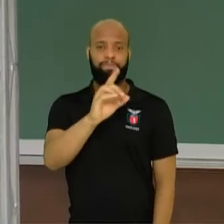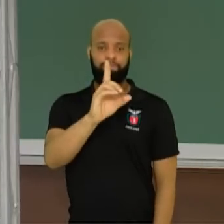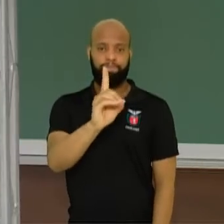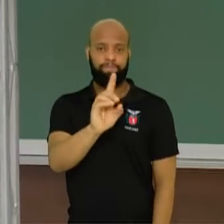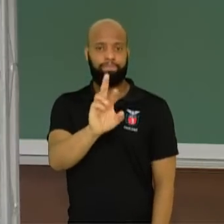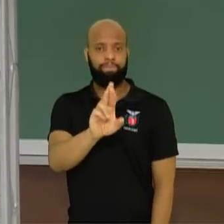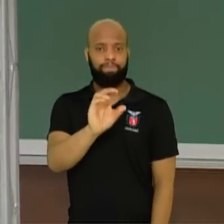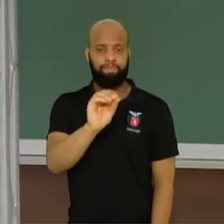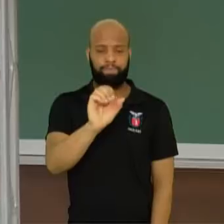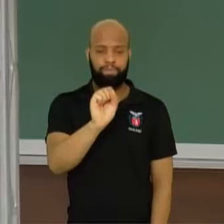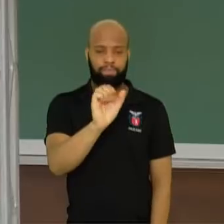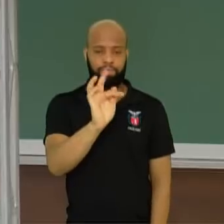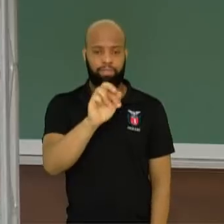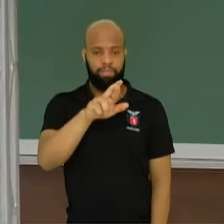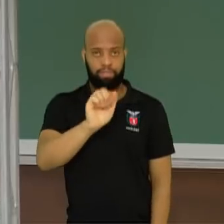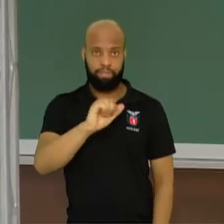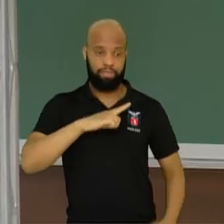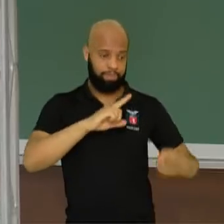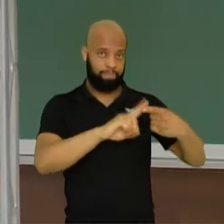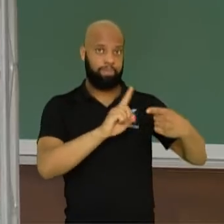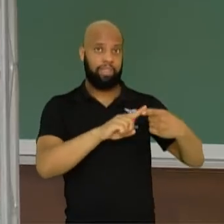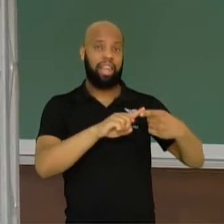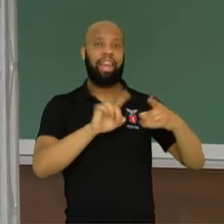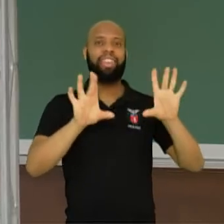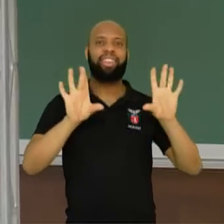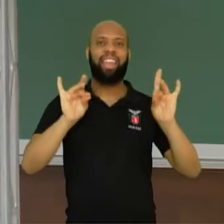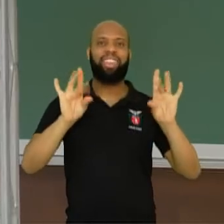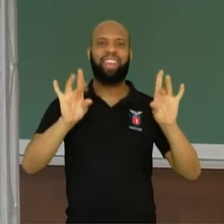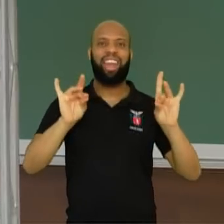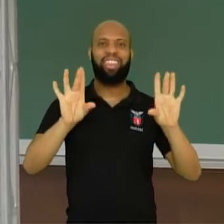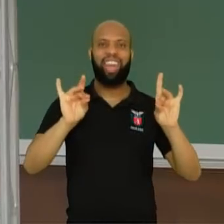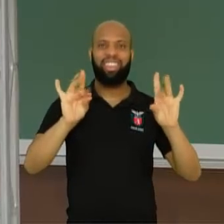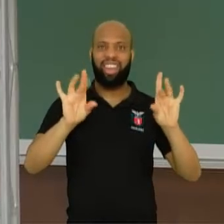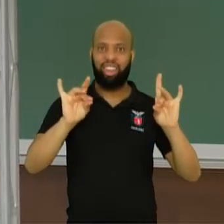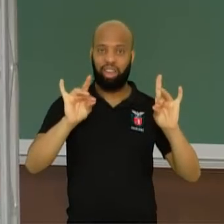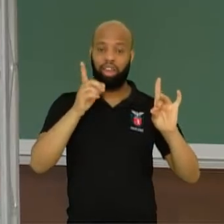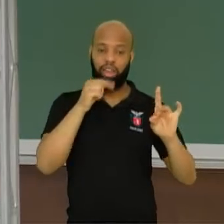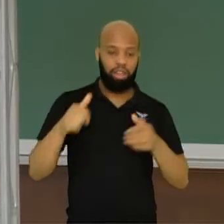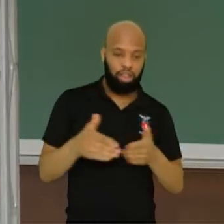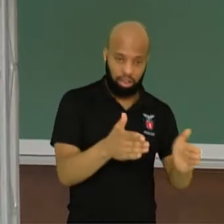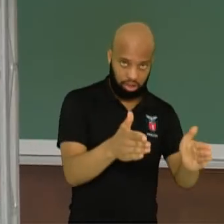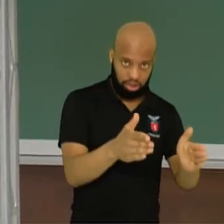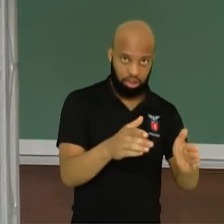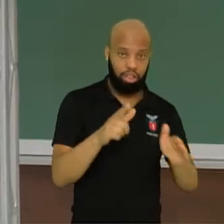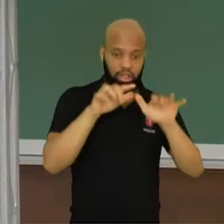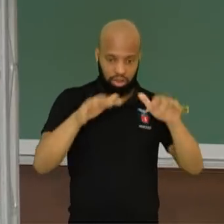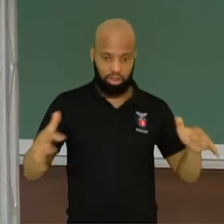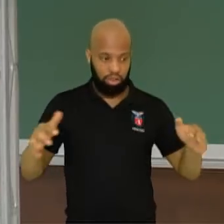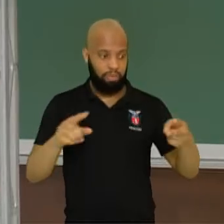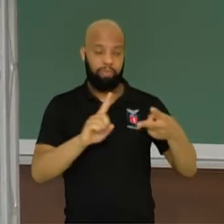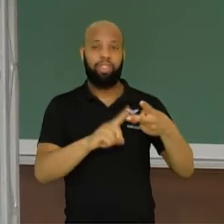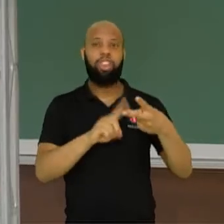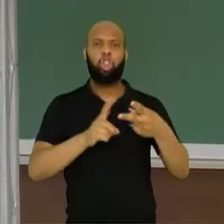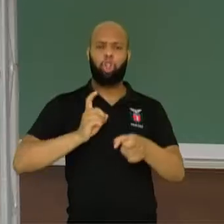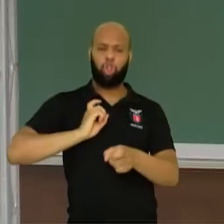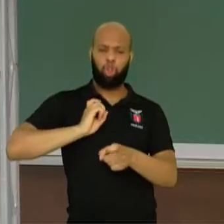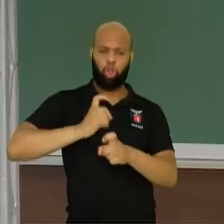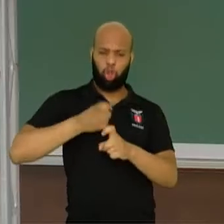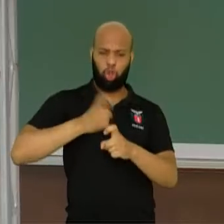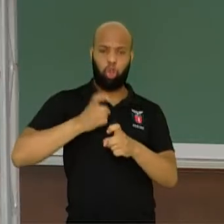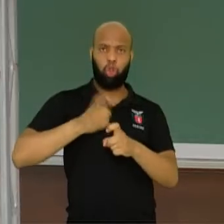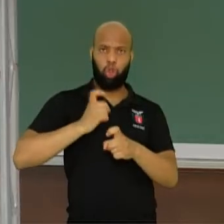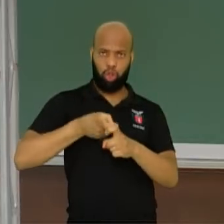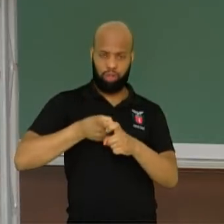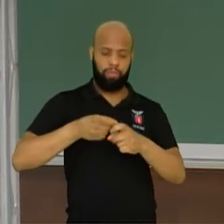estados físicos da água na natureza. Então, na natureza, a água pode se apresentar nos 3 estados físicos. Eu